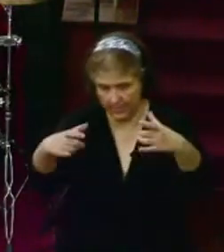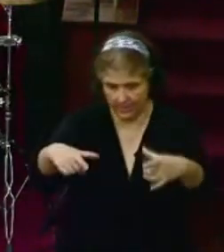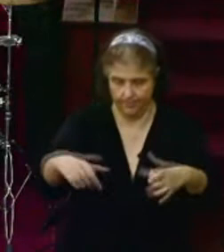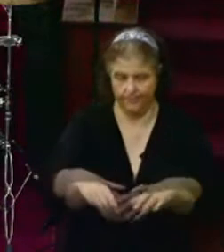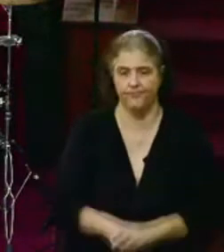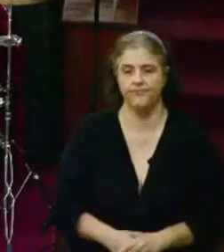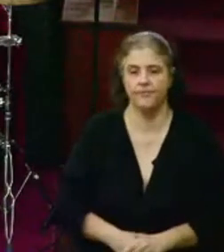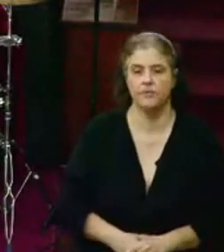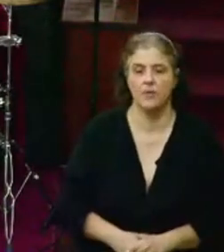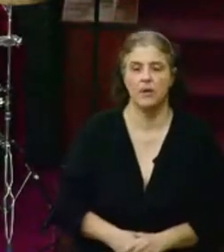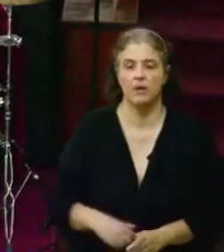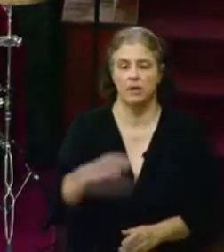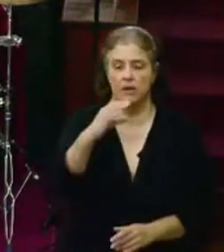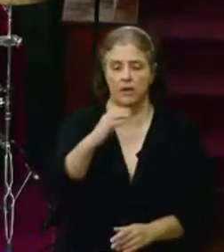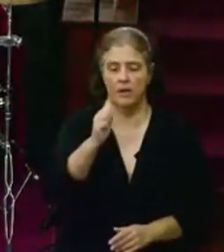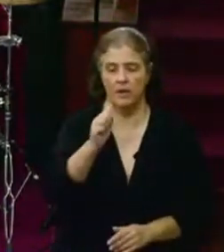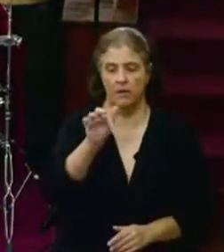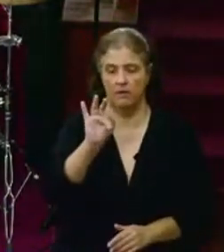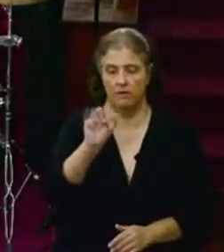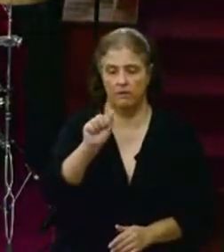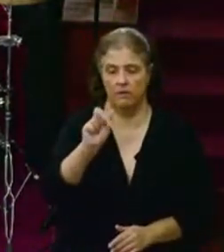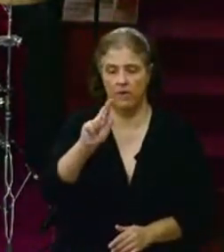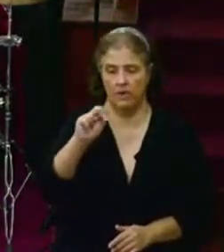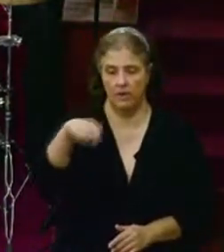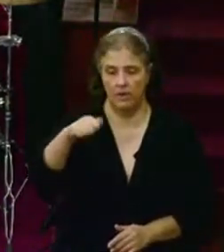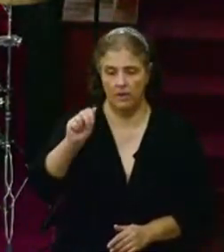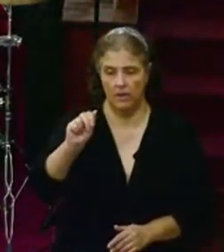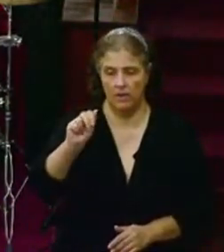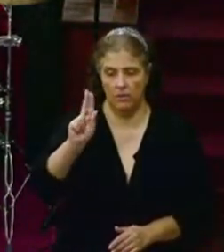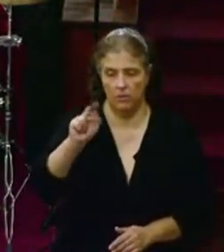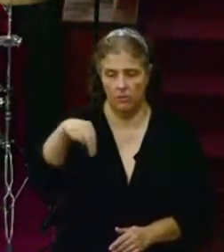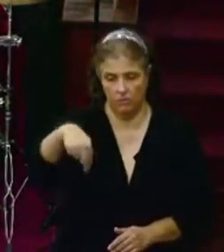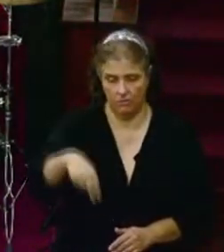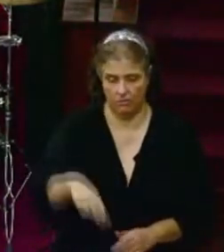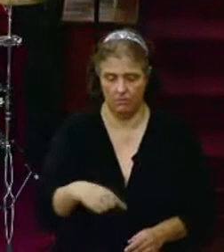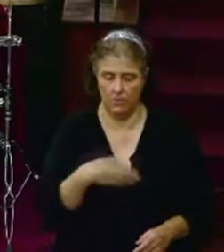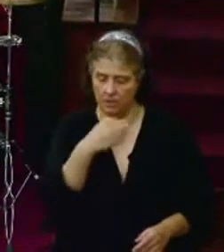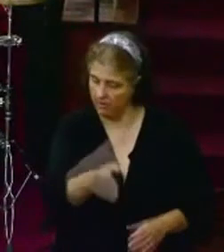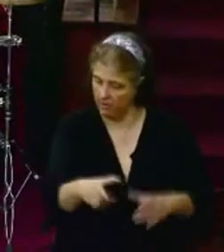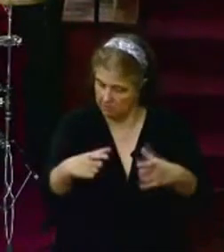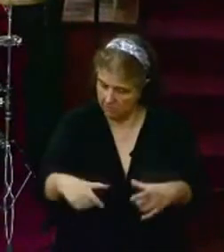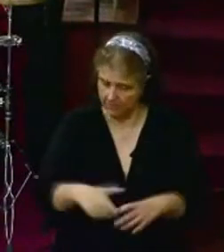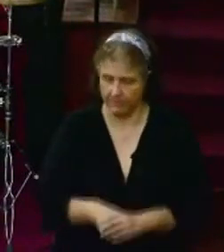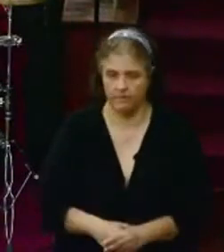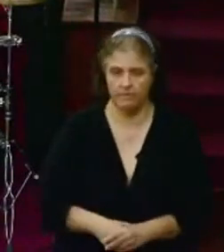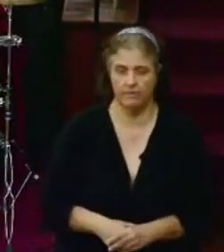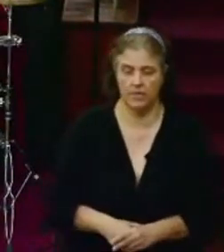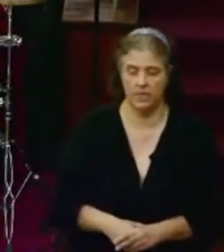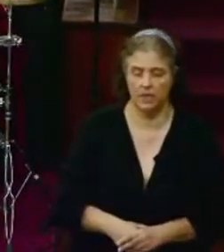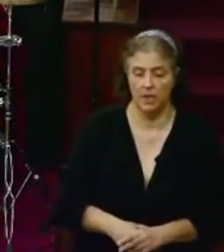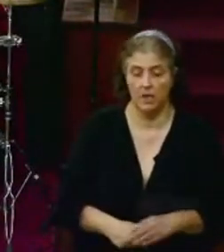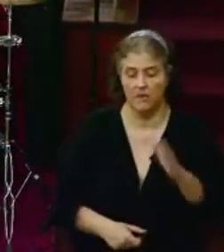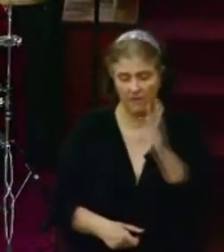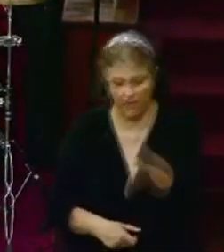que ao entrar em Cafarnaum, ele se depara com este pedido. Anciãos judeus vão à presença